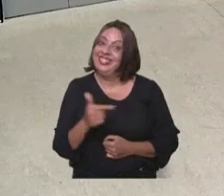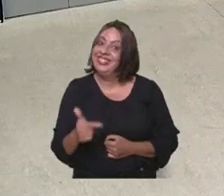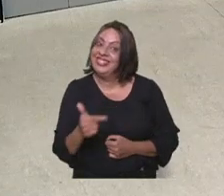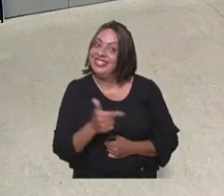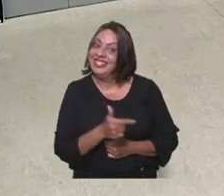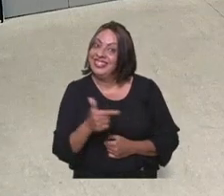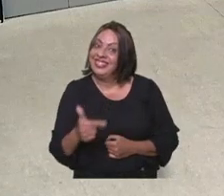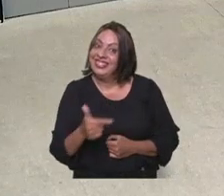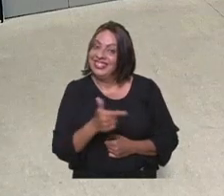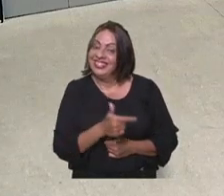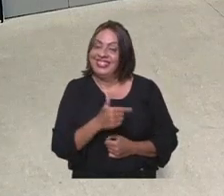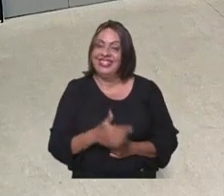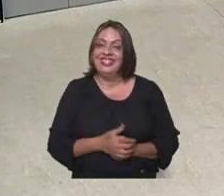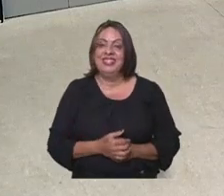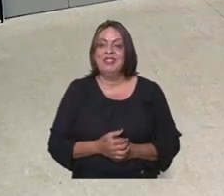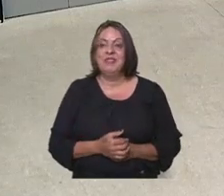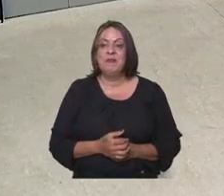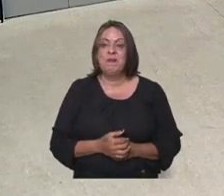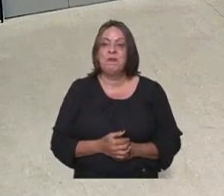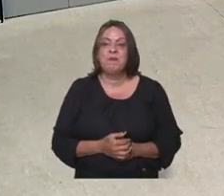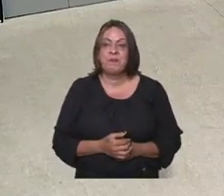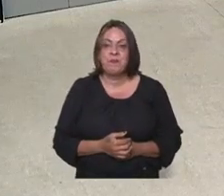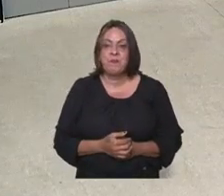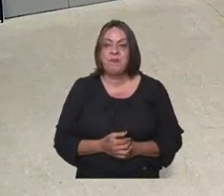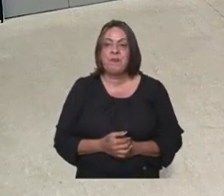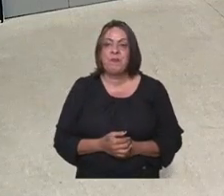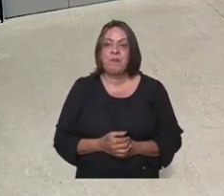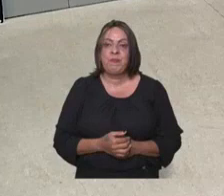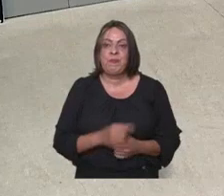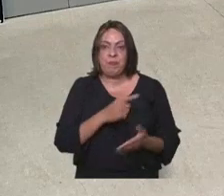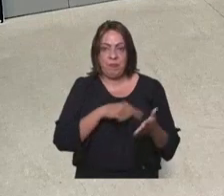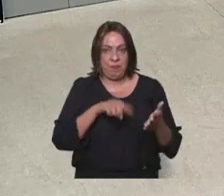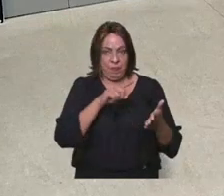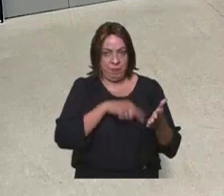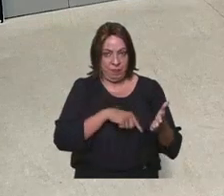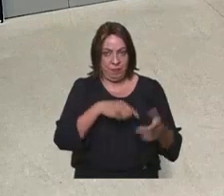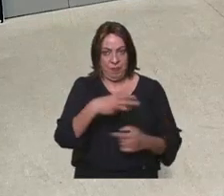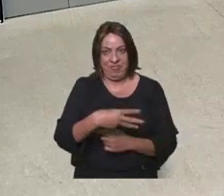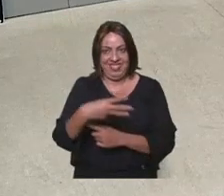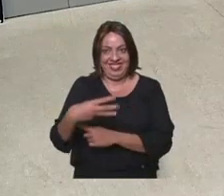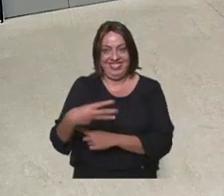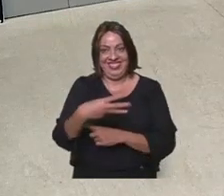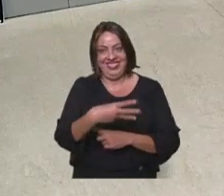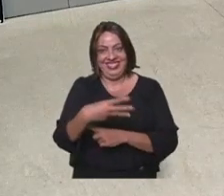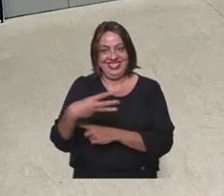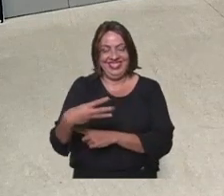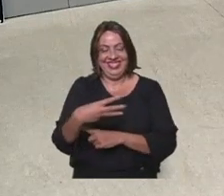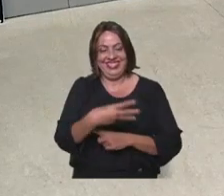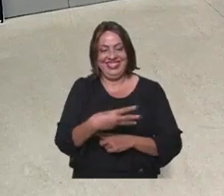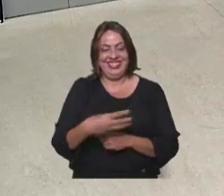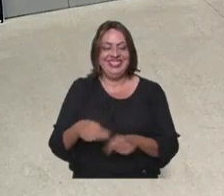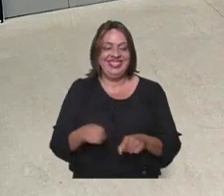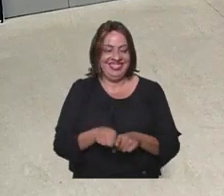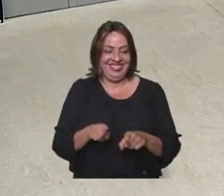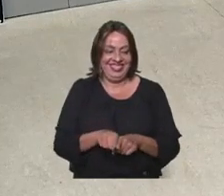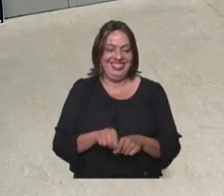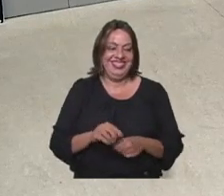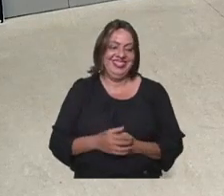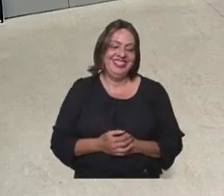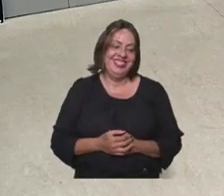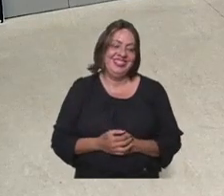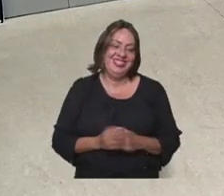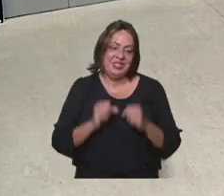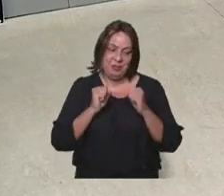22, quem quer o 22? Pode marcar. Quem quer 33? Sai o 33 também, viu?